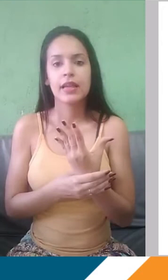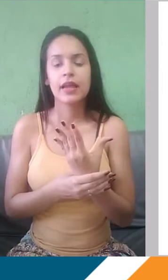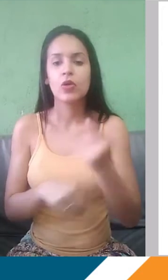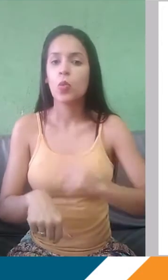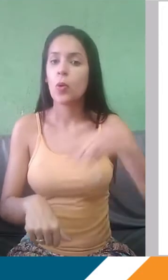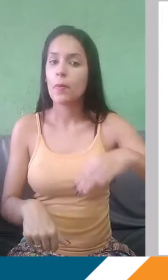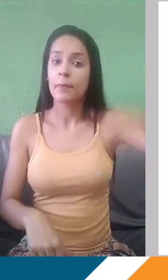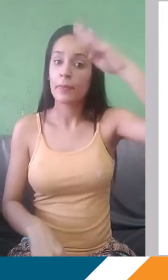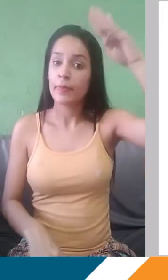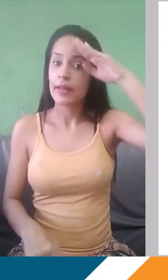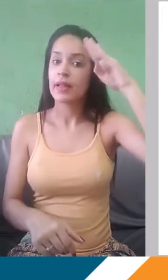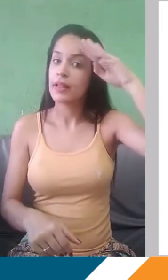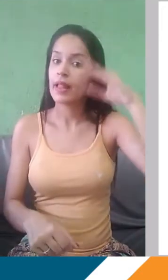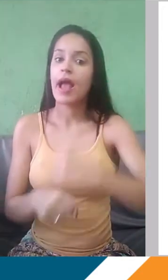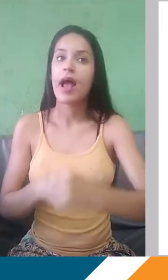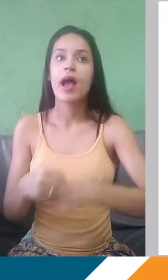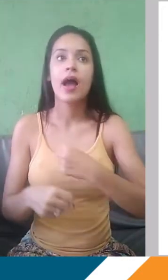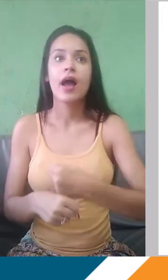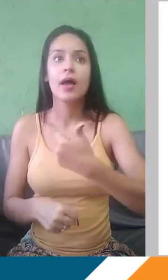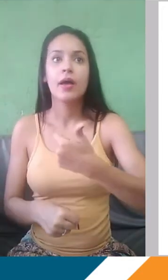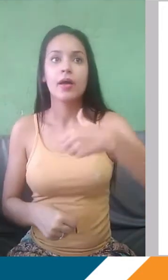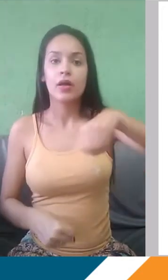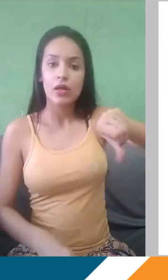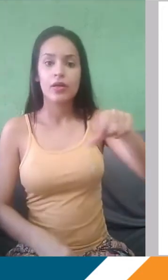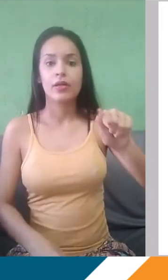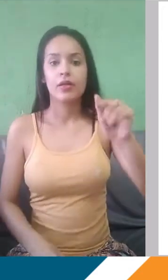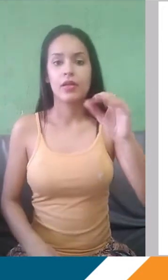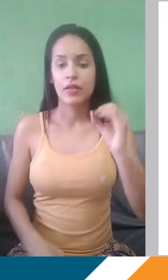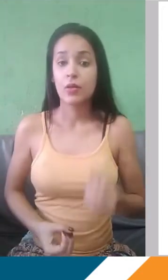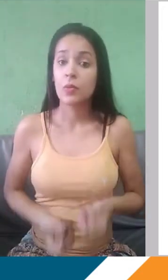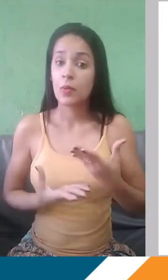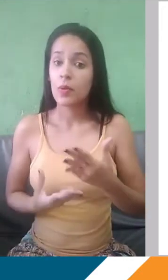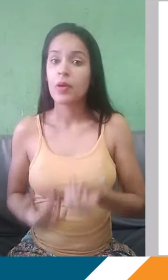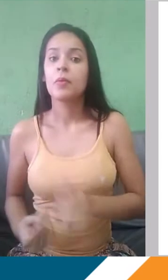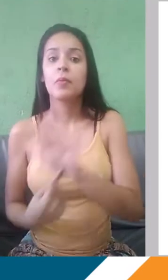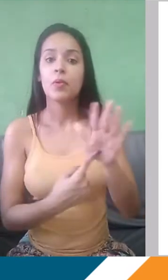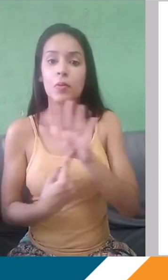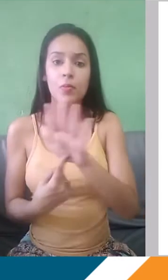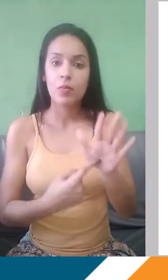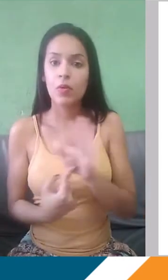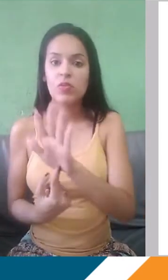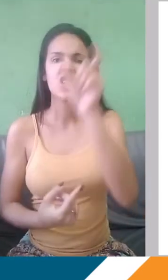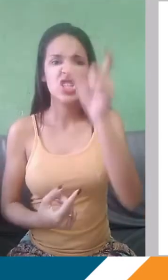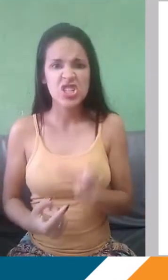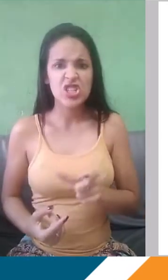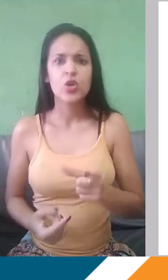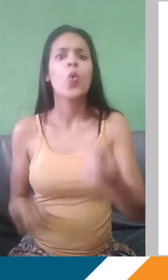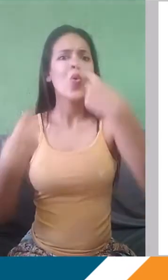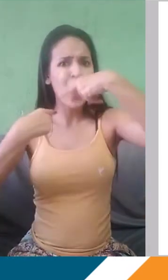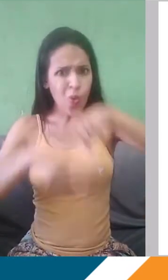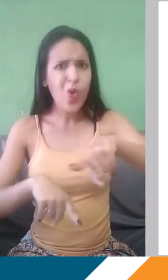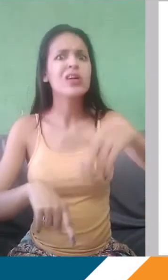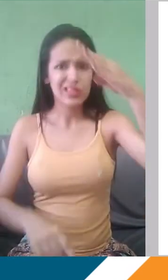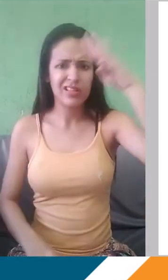o Brasil na década de 1970, o poema de Cacasso edifica uma forma de resistência e